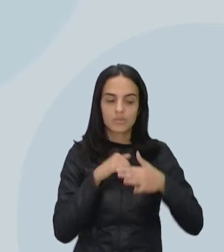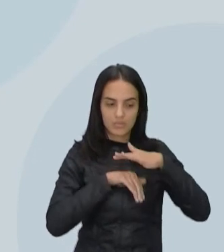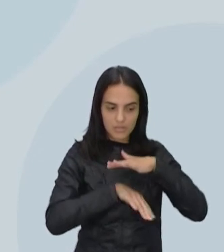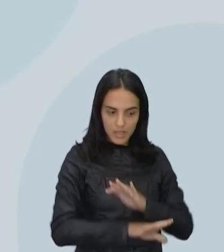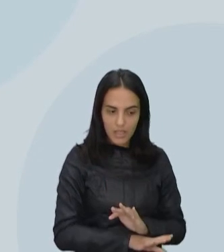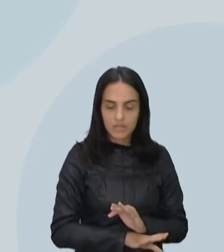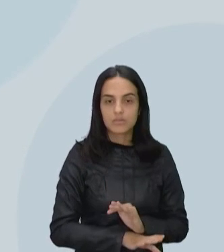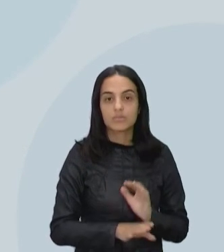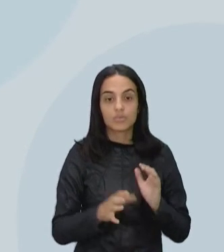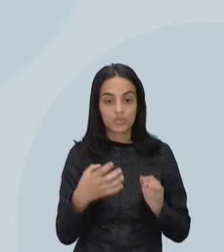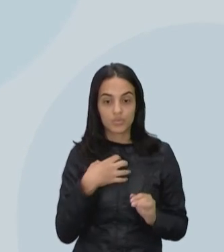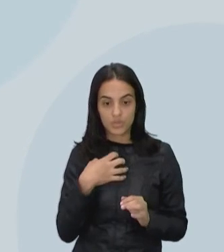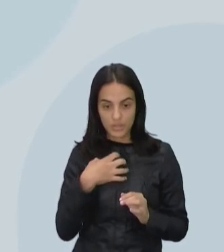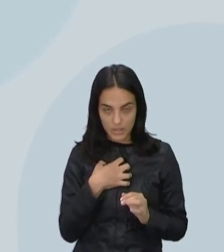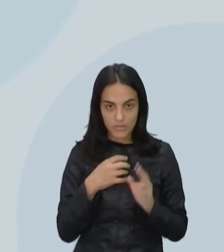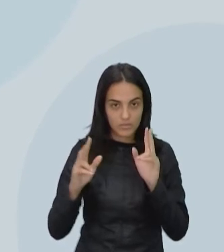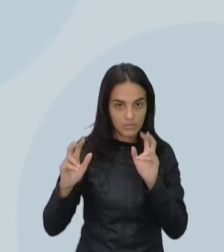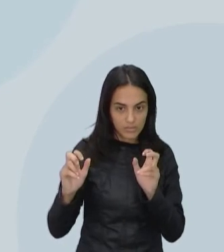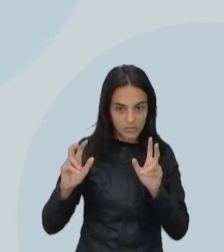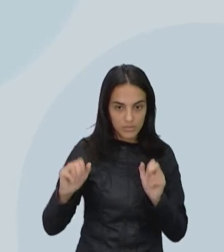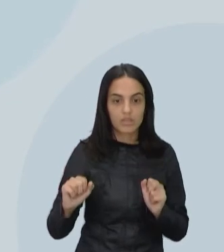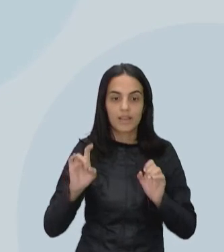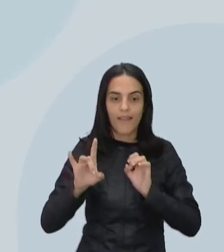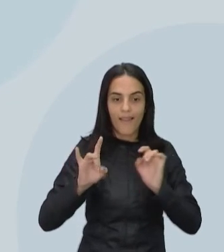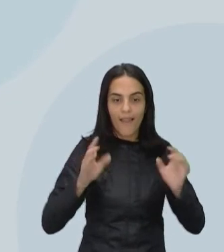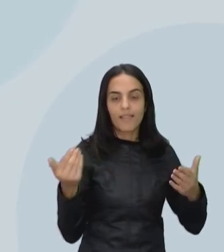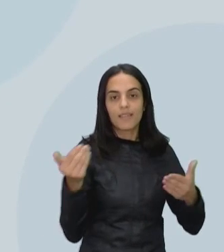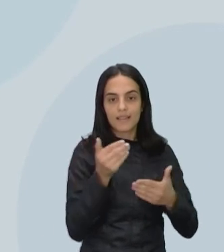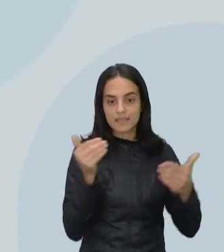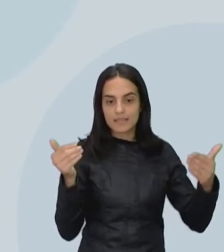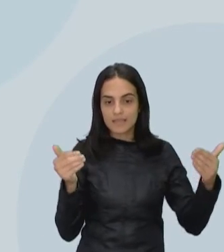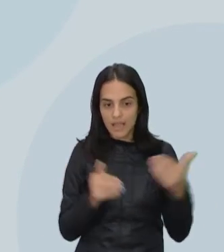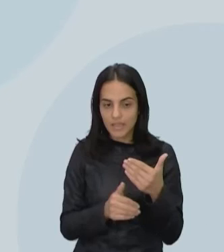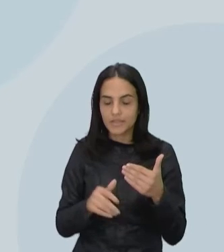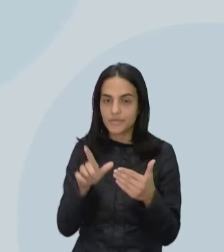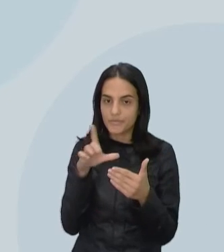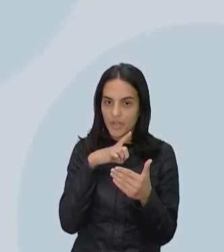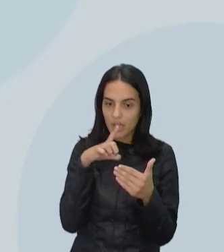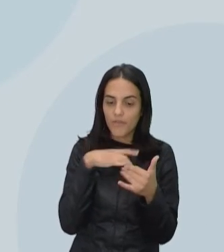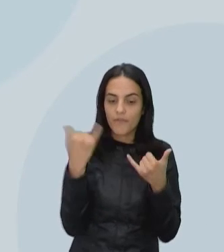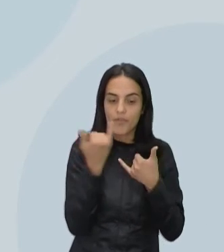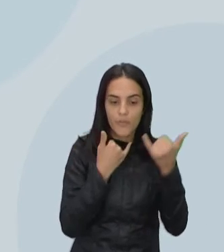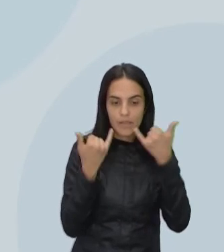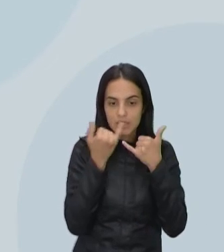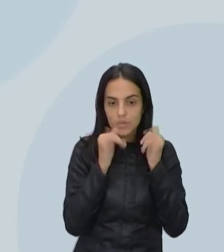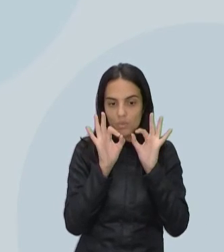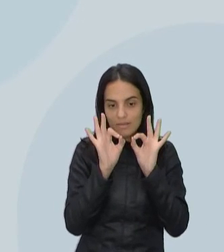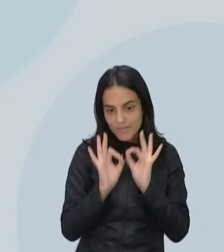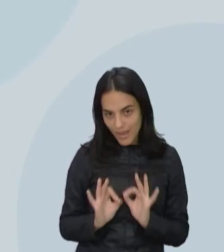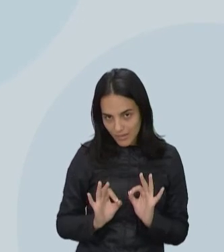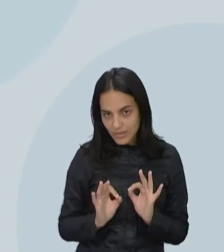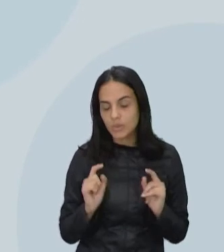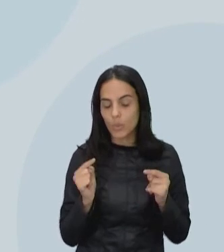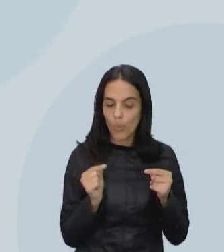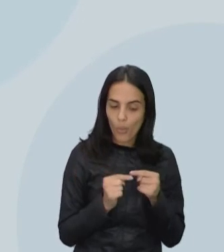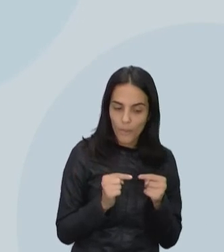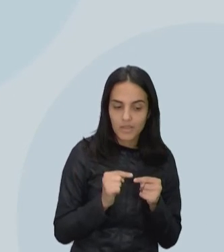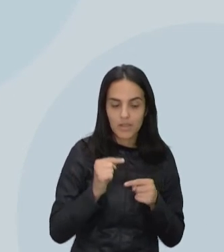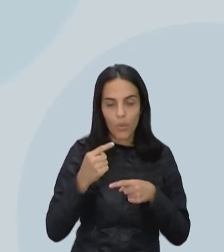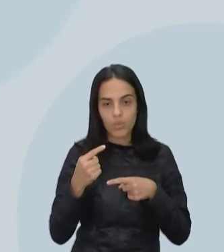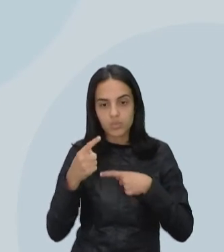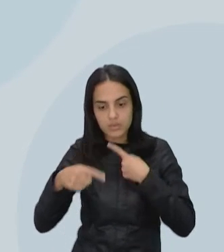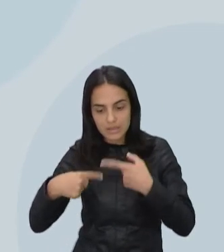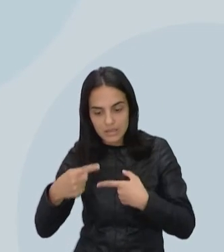acima, na forma de questão, em cada slide, dê uma informação concreta relacionando os ciclos